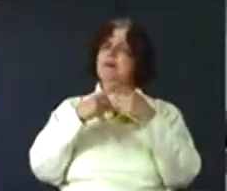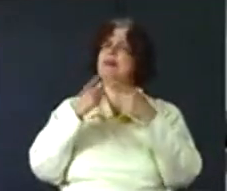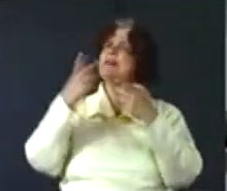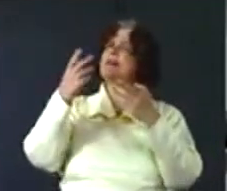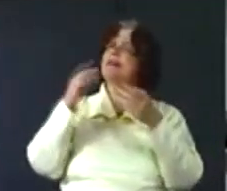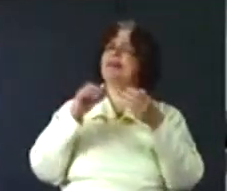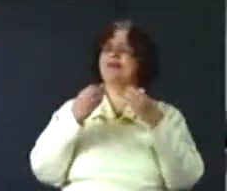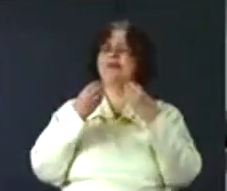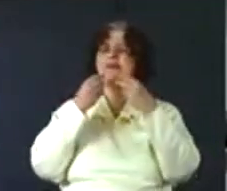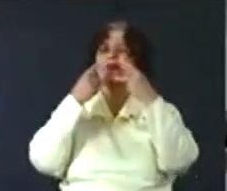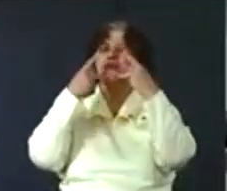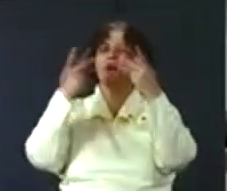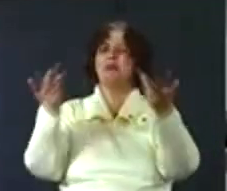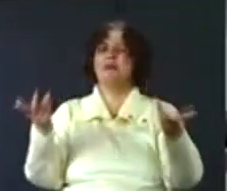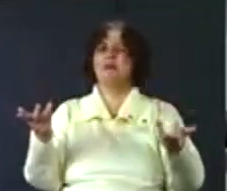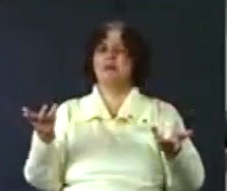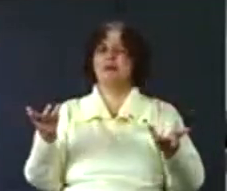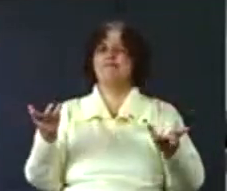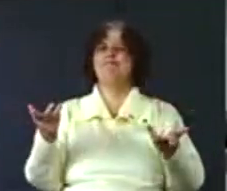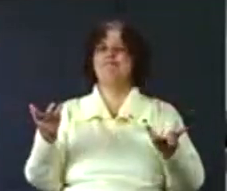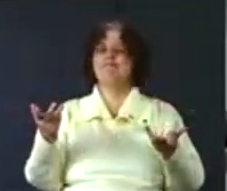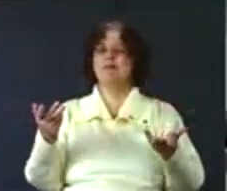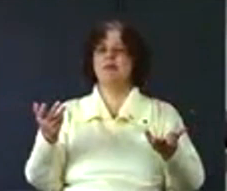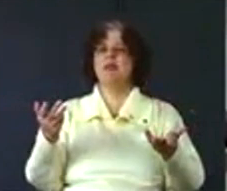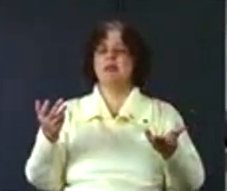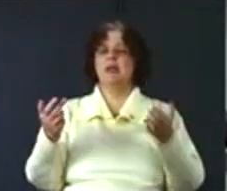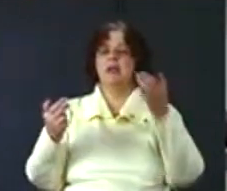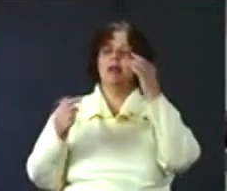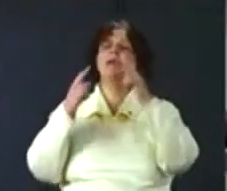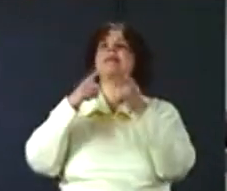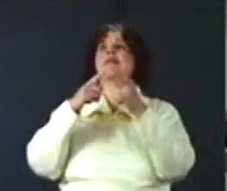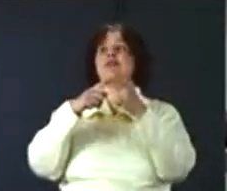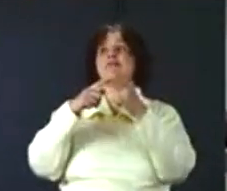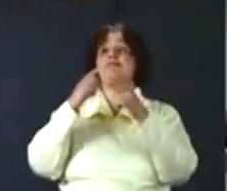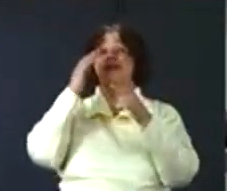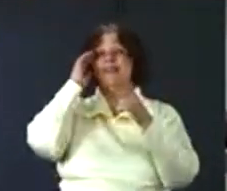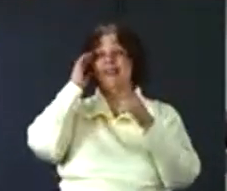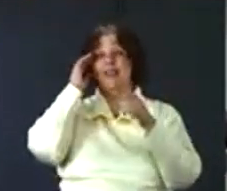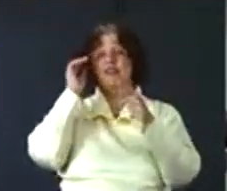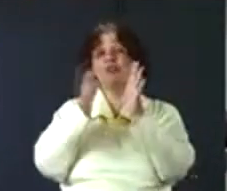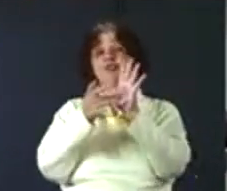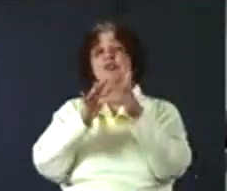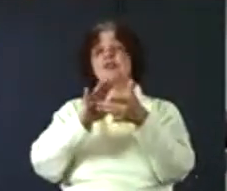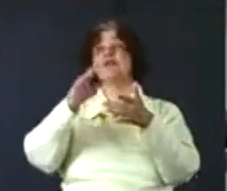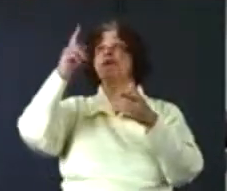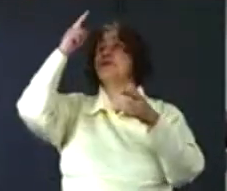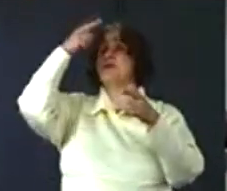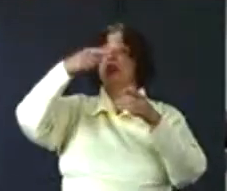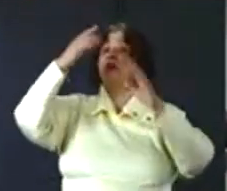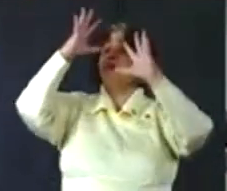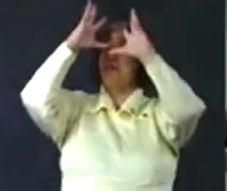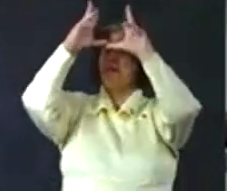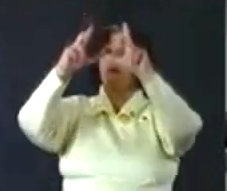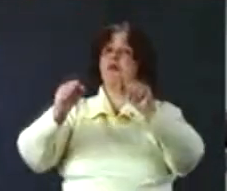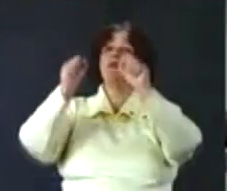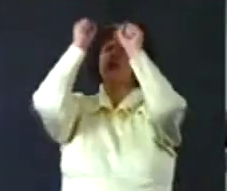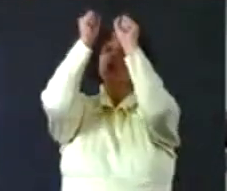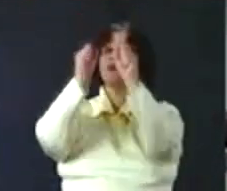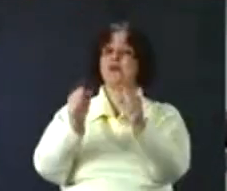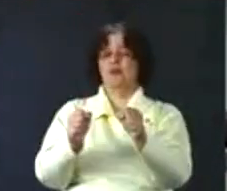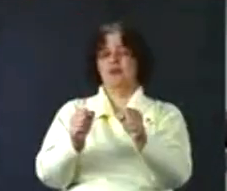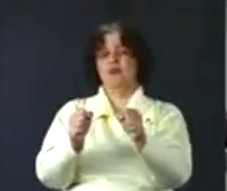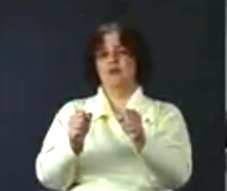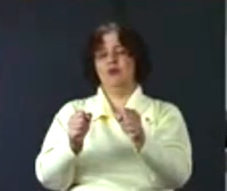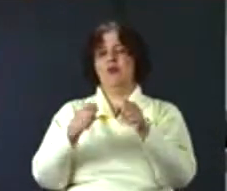Senhor Jesus tem toda a autoridade no céu e na terra para proferir as palavras que ele fez, não só a